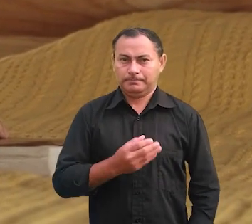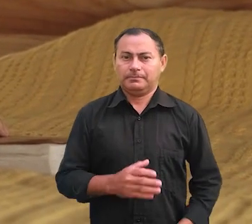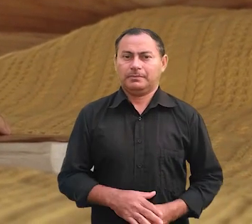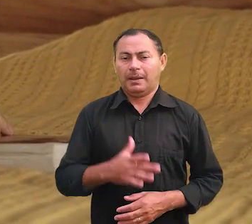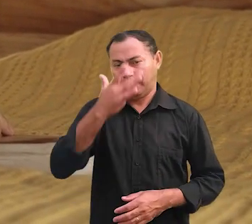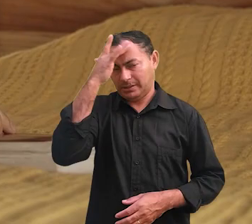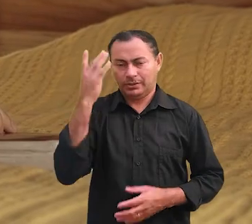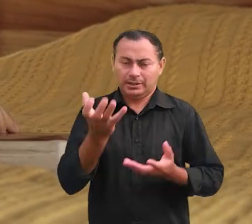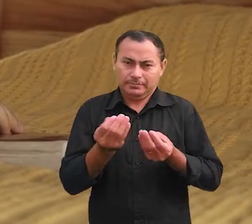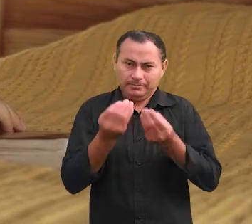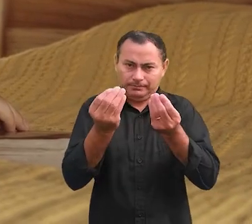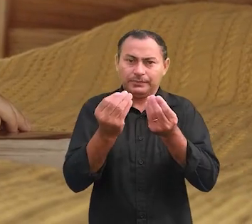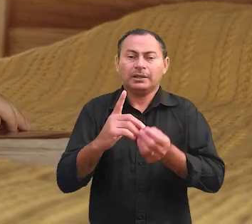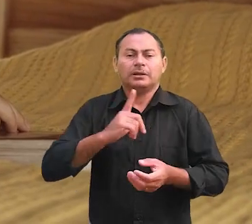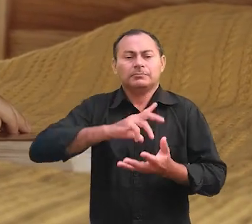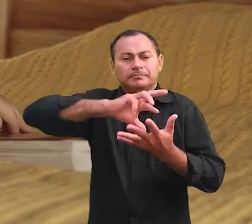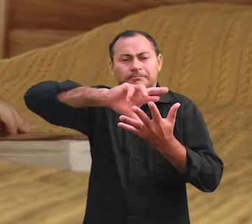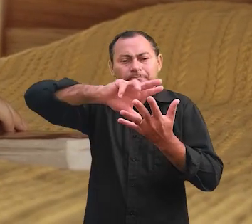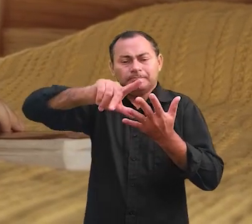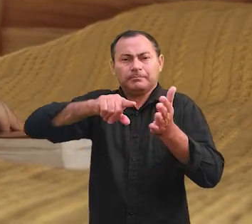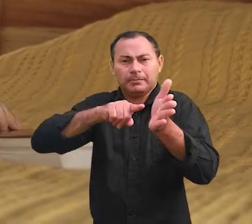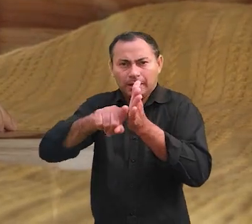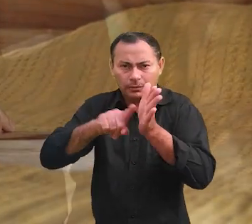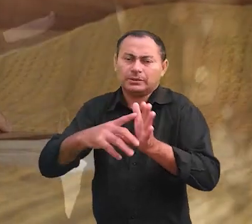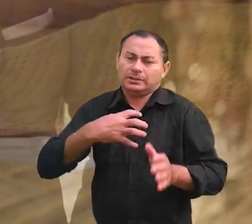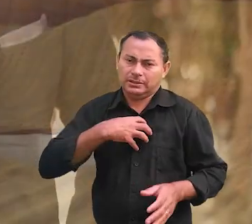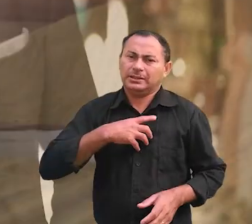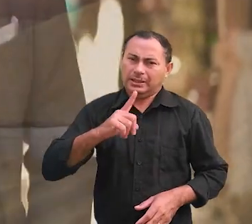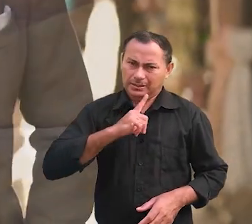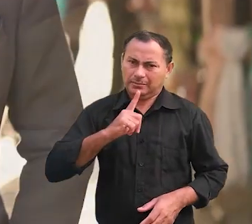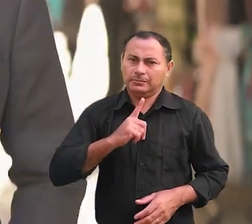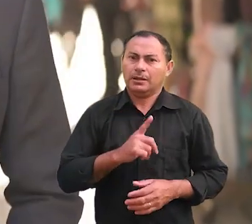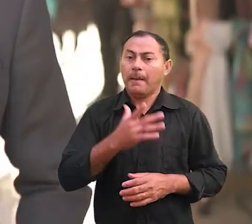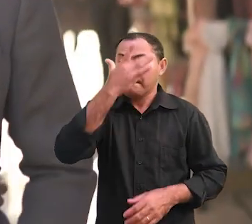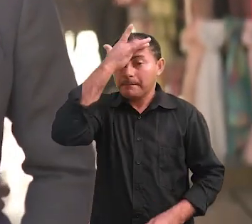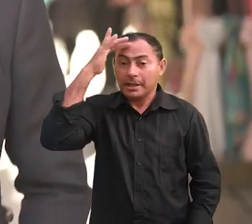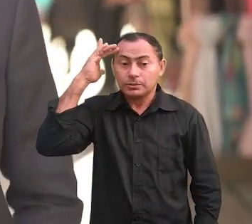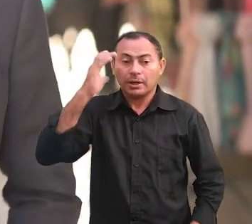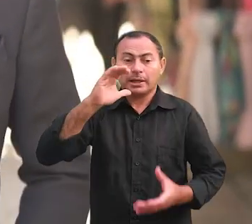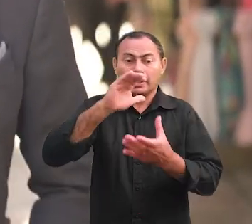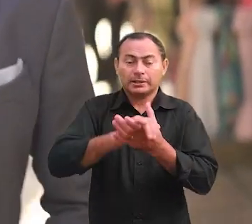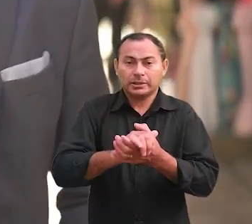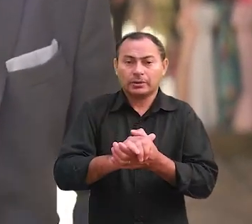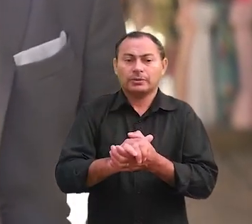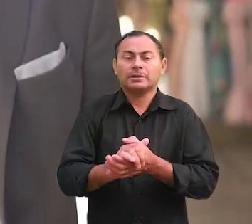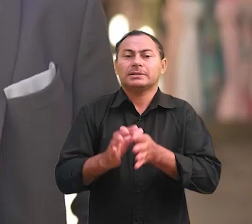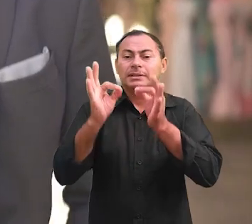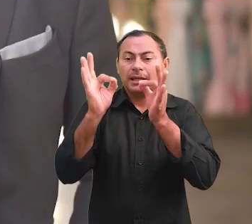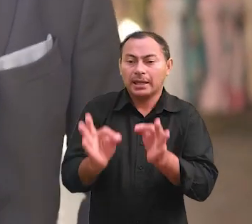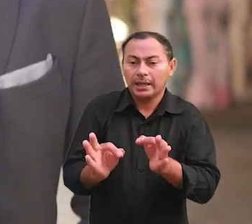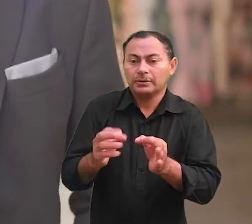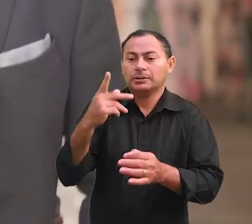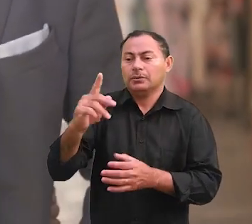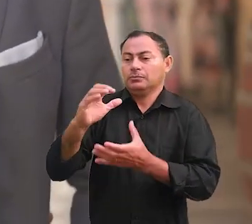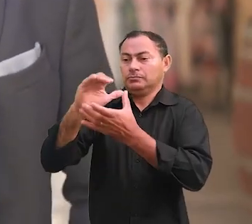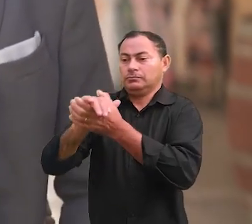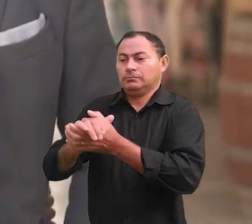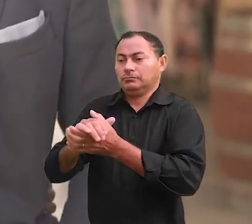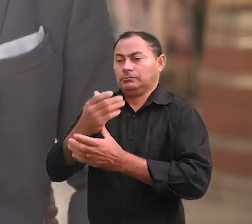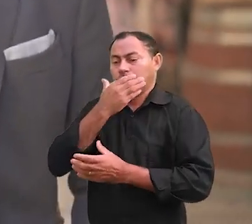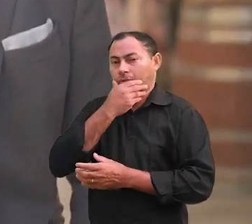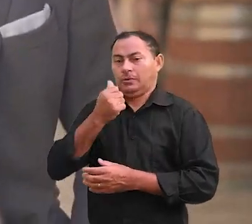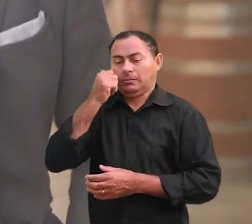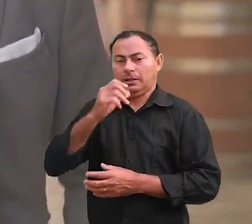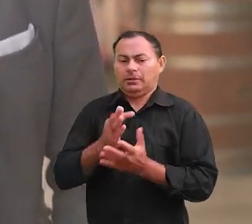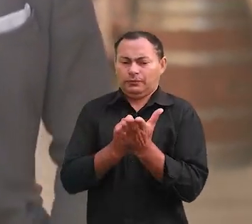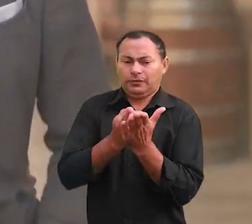sua vida tenho várias perguntas nesse sentido e aquela pessoa que se casou certa de que seu